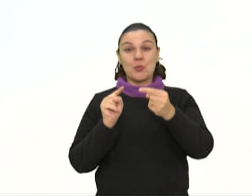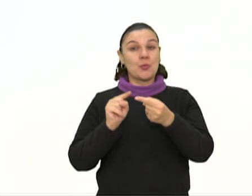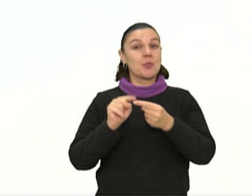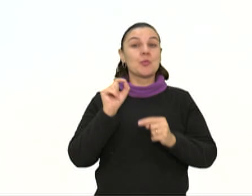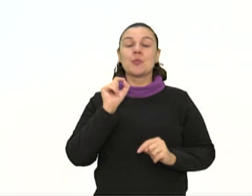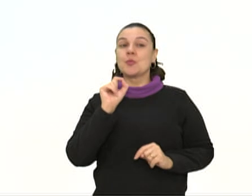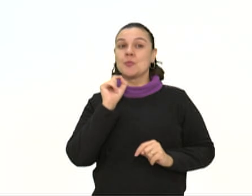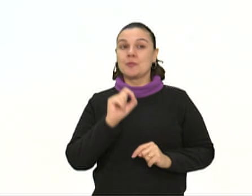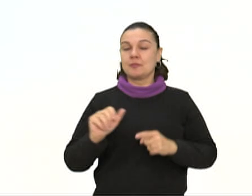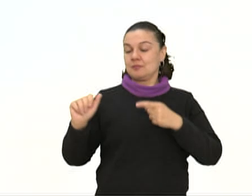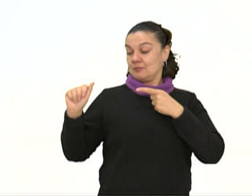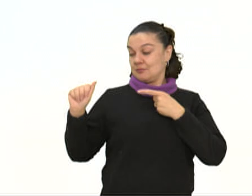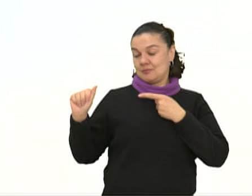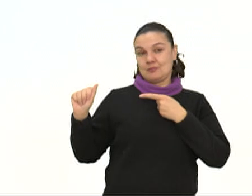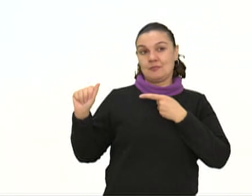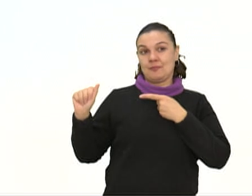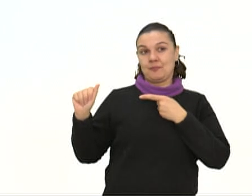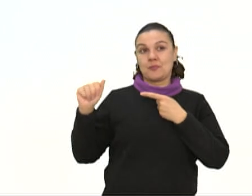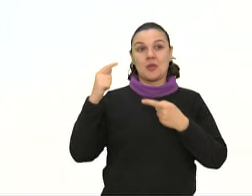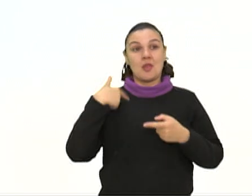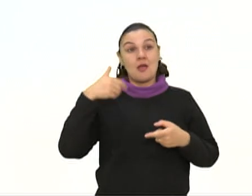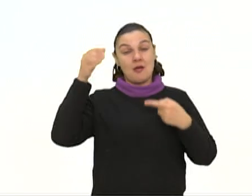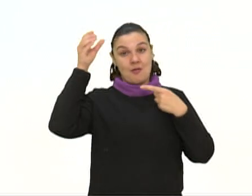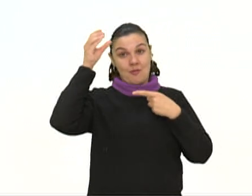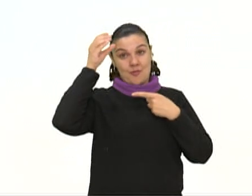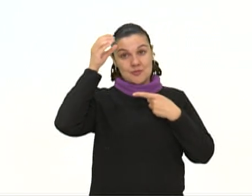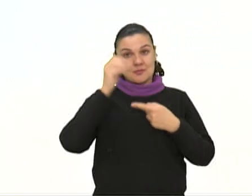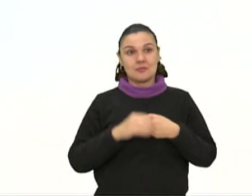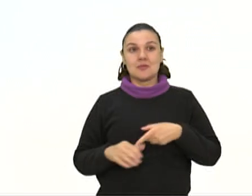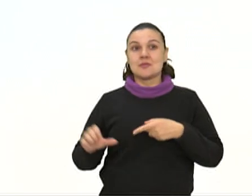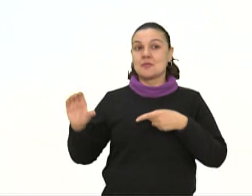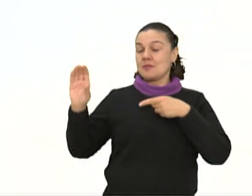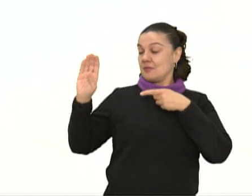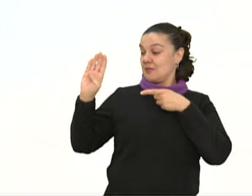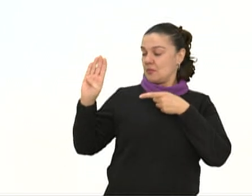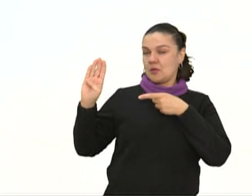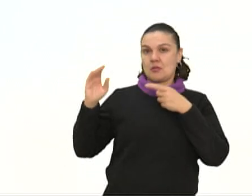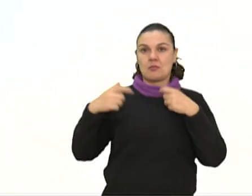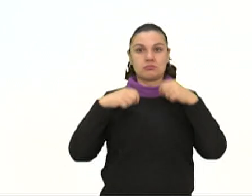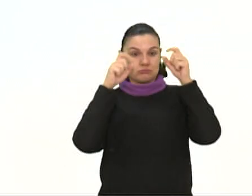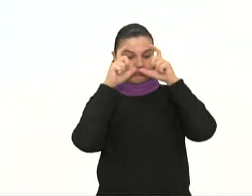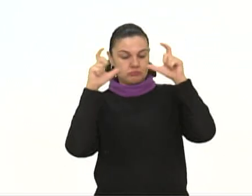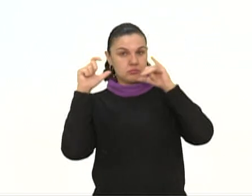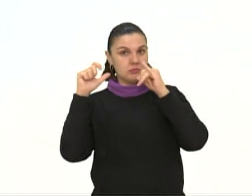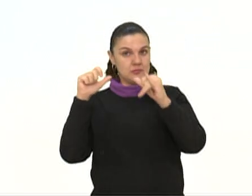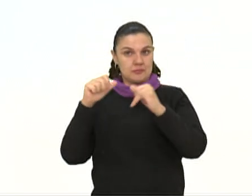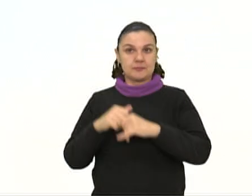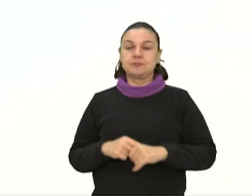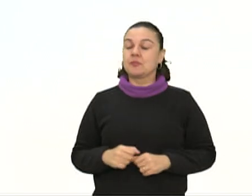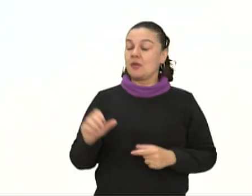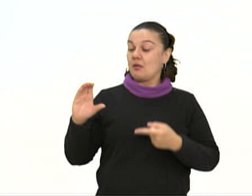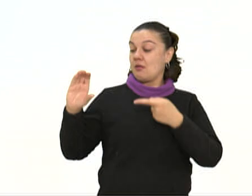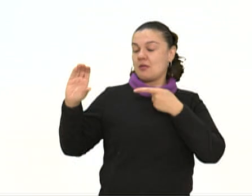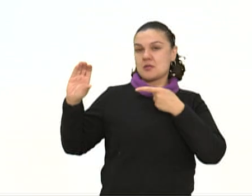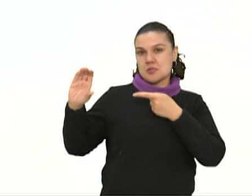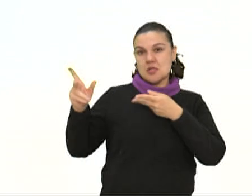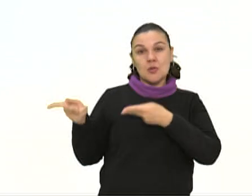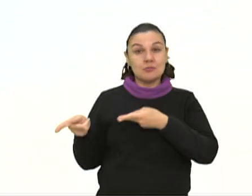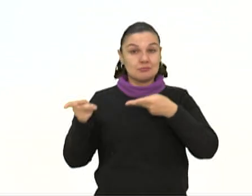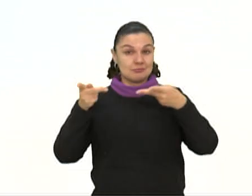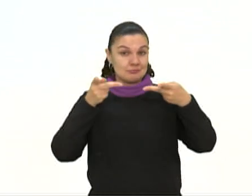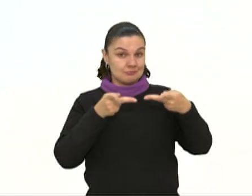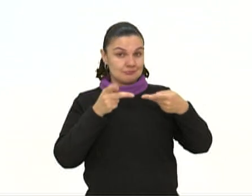fazer o quê? Letra A, uma conscientização. Letra B, um alerta. Letra C, um